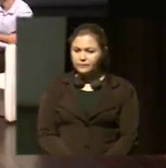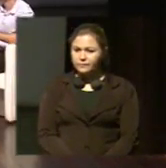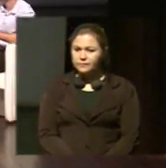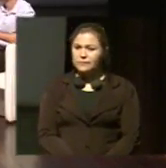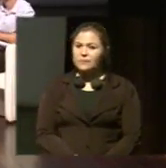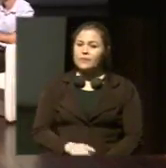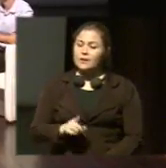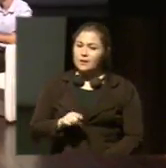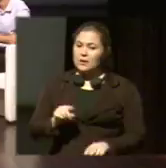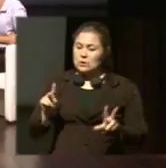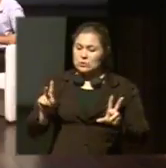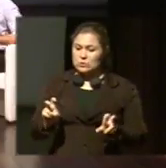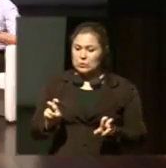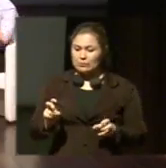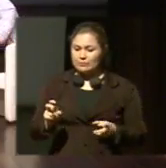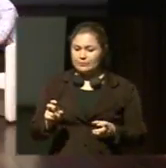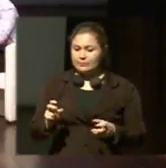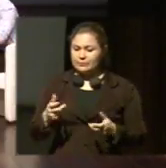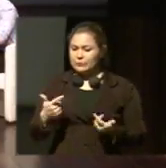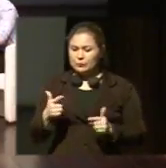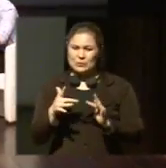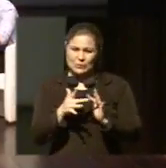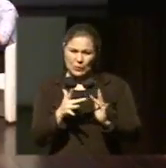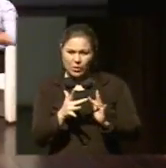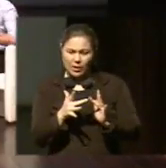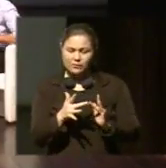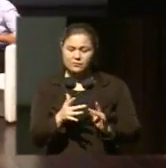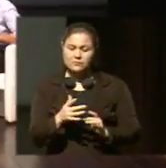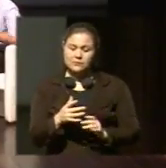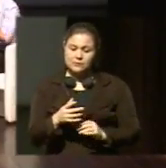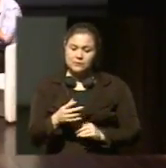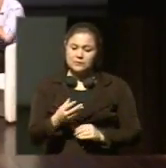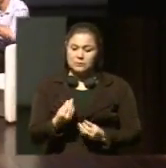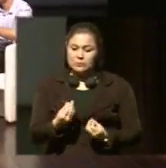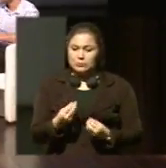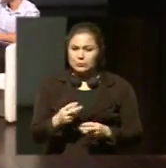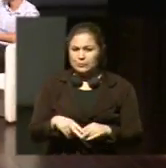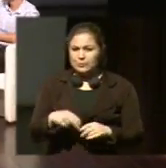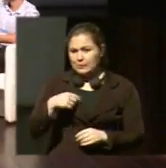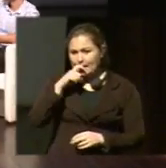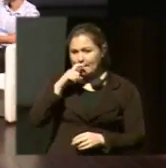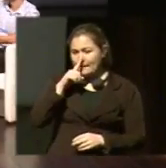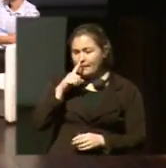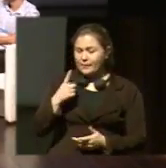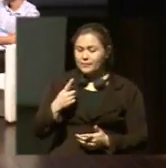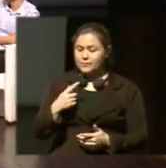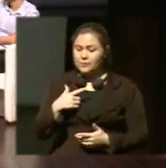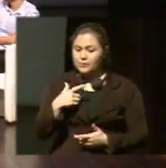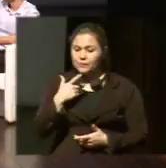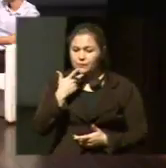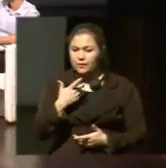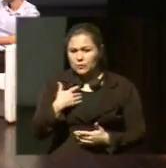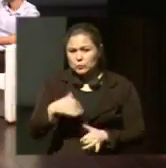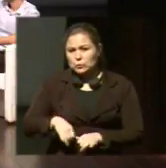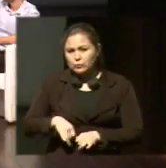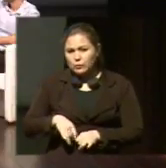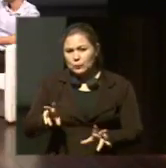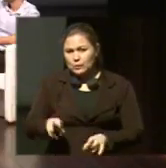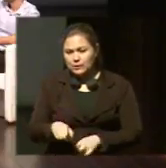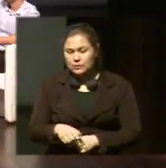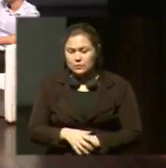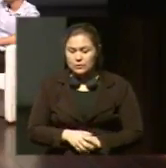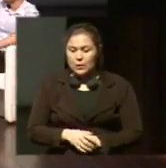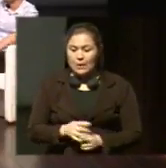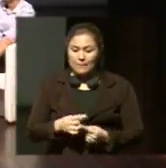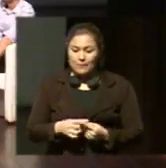Isso sobre não ter esse contato é bem por causa de questão dos meus pais. Eu já digo, eu sofro com isso, por causa